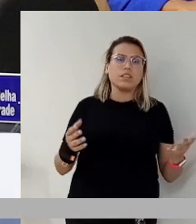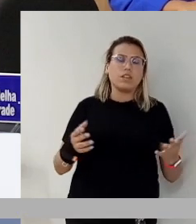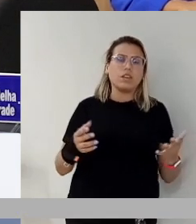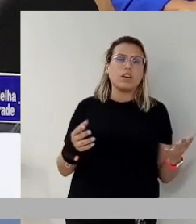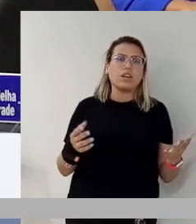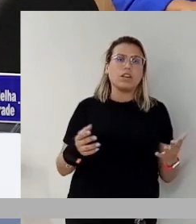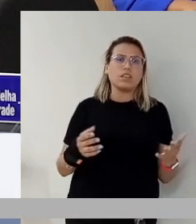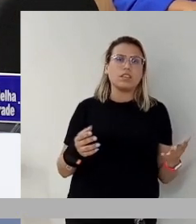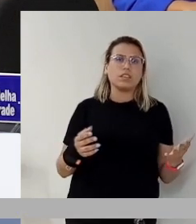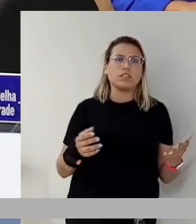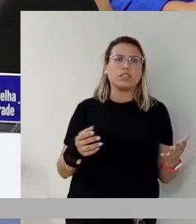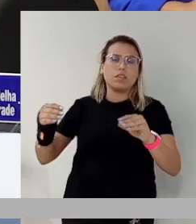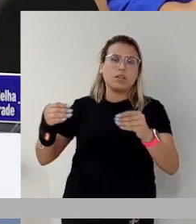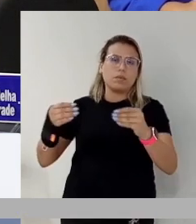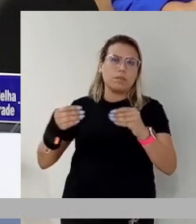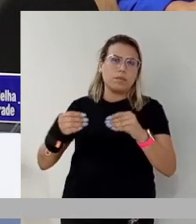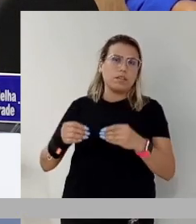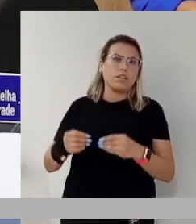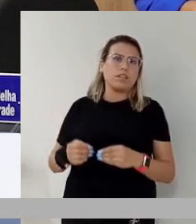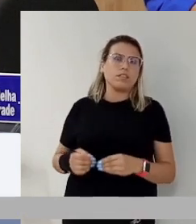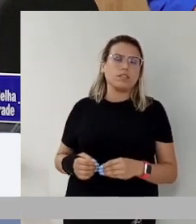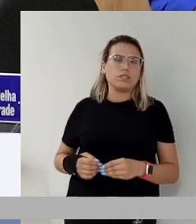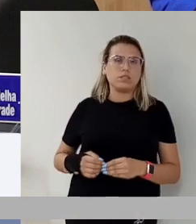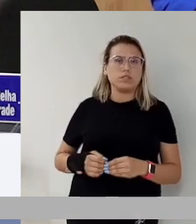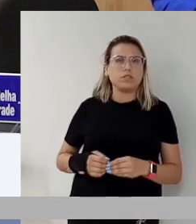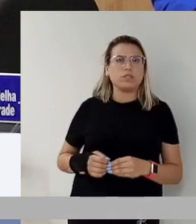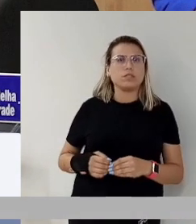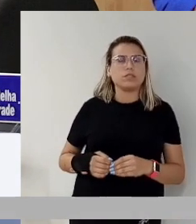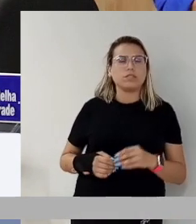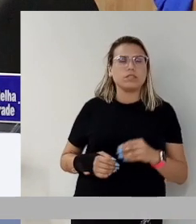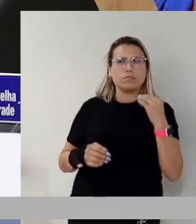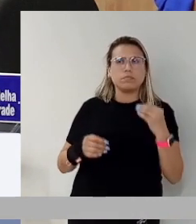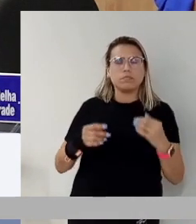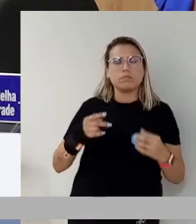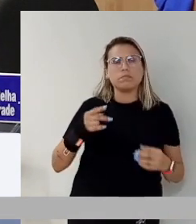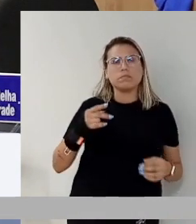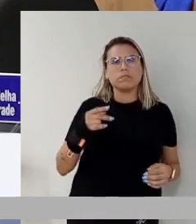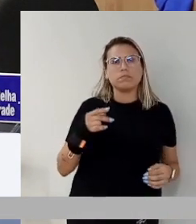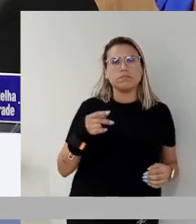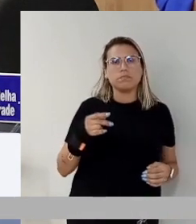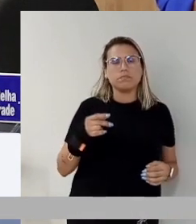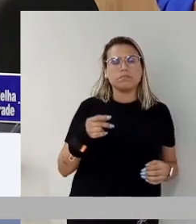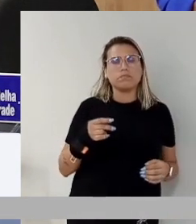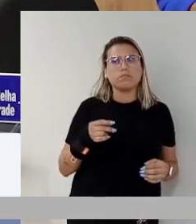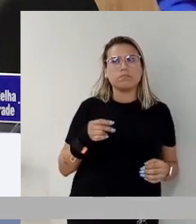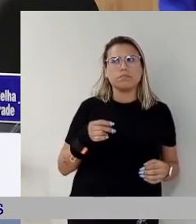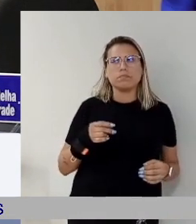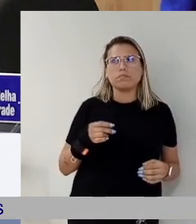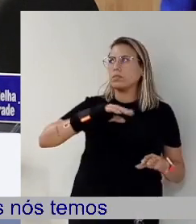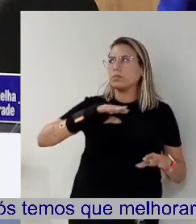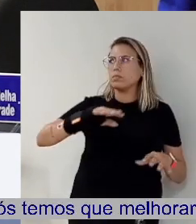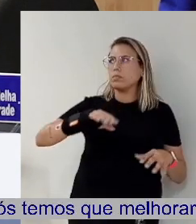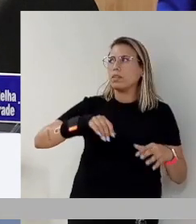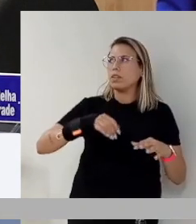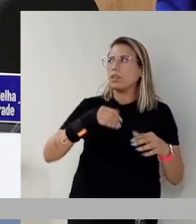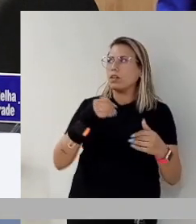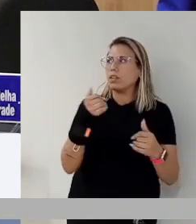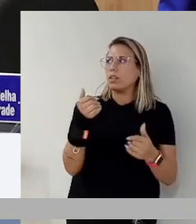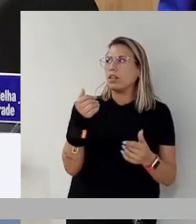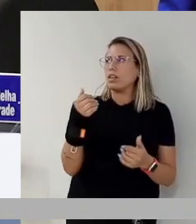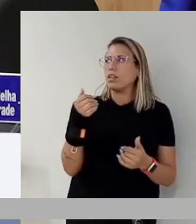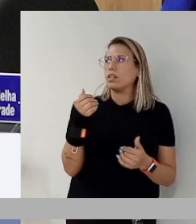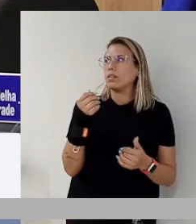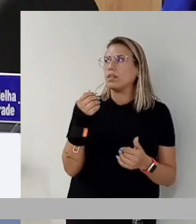recuperações paliativas agora que no altim Patos mas nós temos que melhorar muito foi